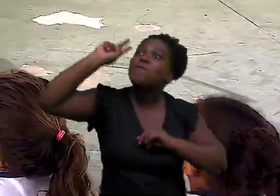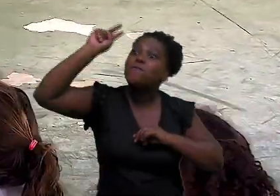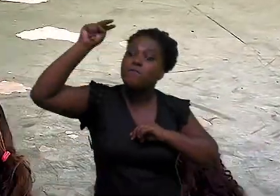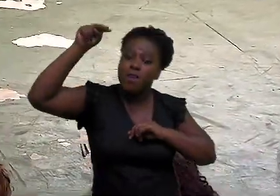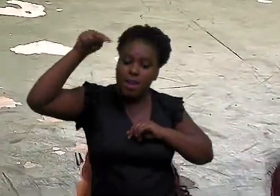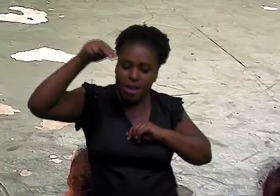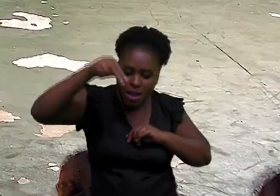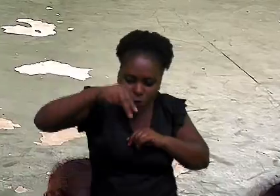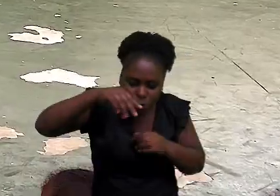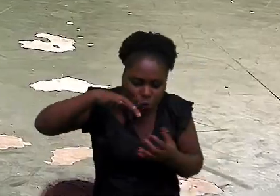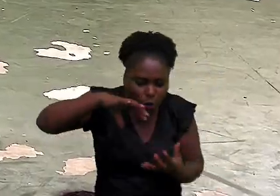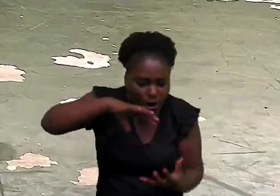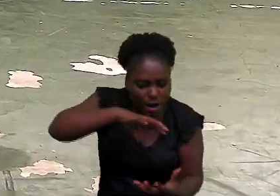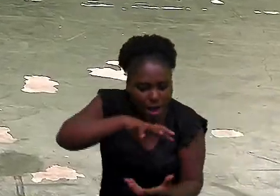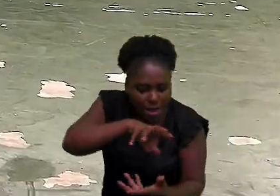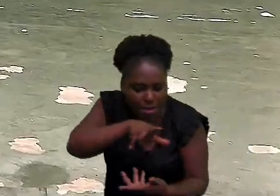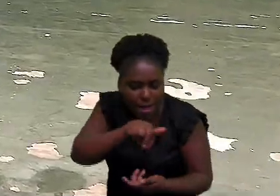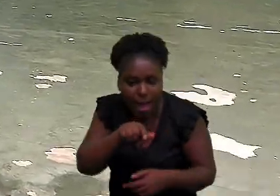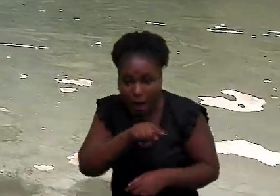Já viu?